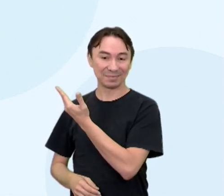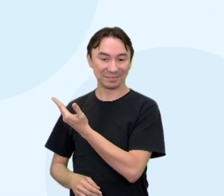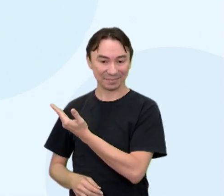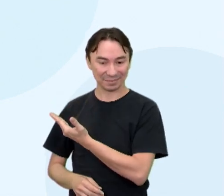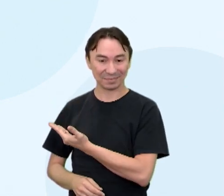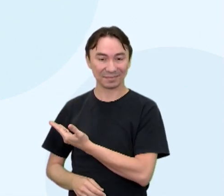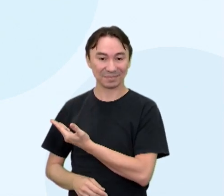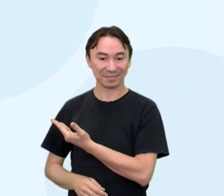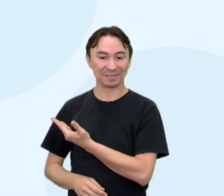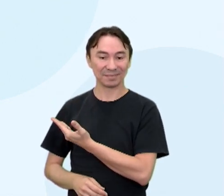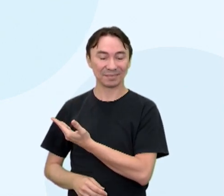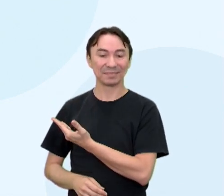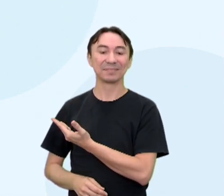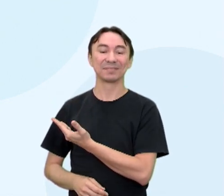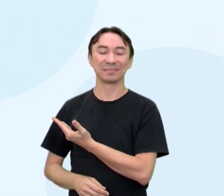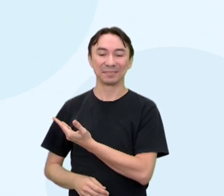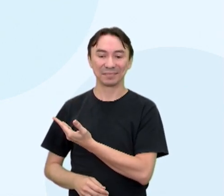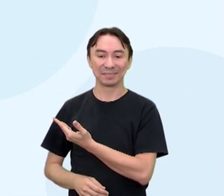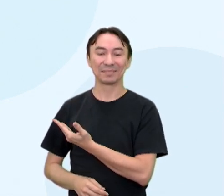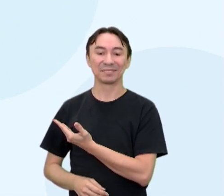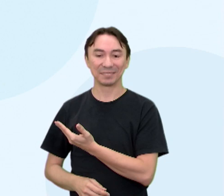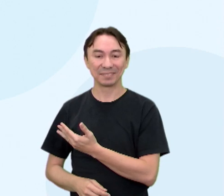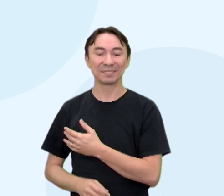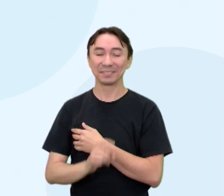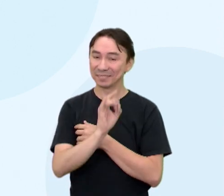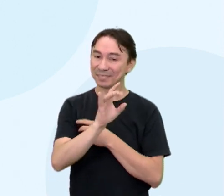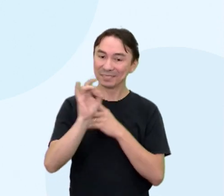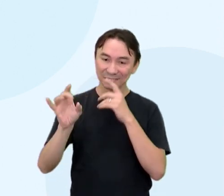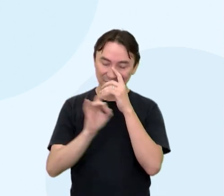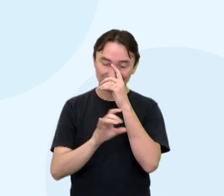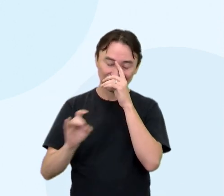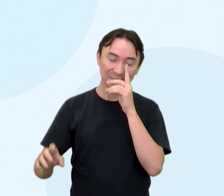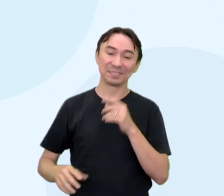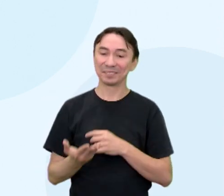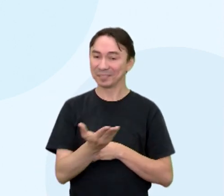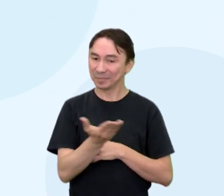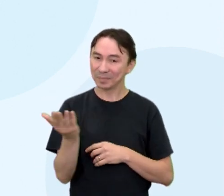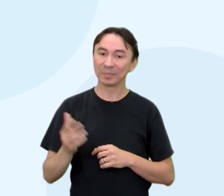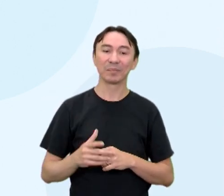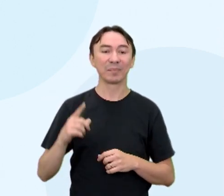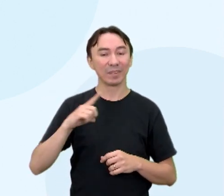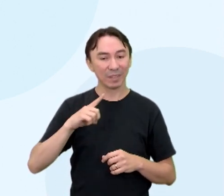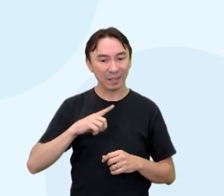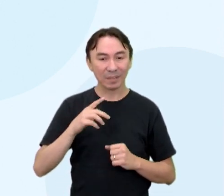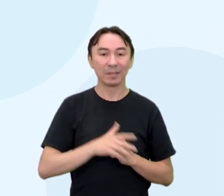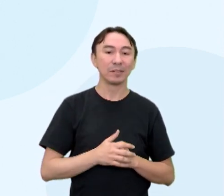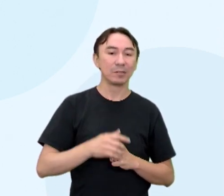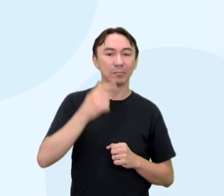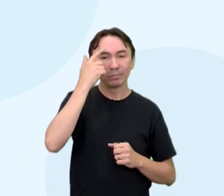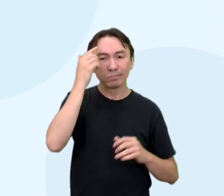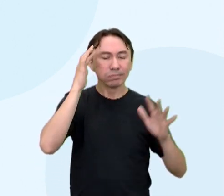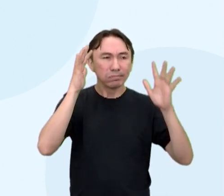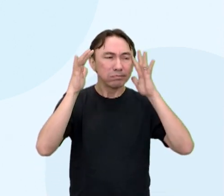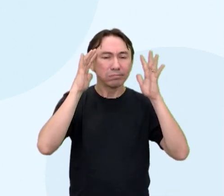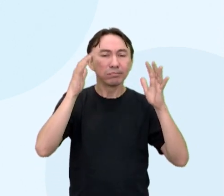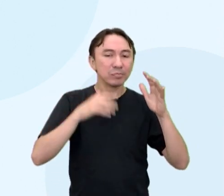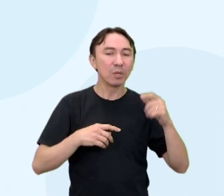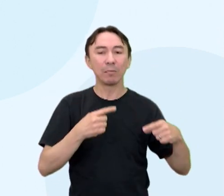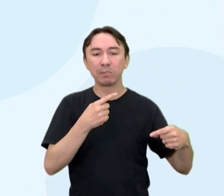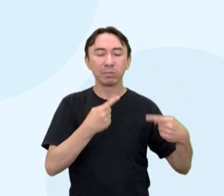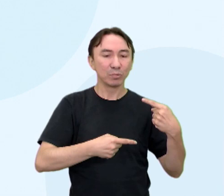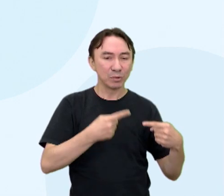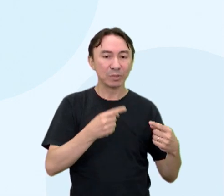esses componentes, e aí eu coloquei para vocês terem uma ideia. O trabalho político e pensamento econômico está a cargo lá do professor Guerreiro,